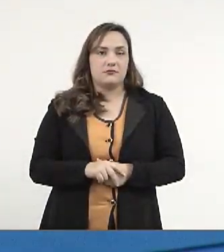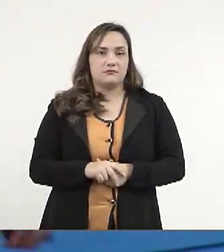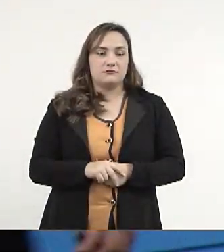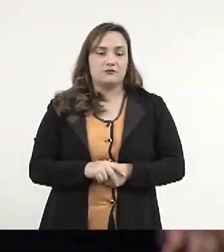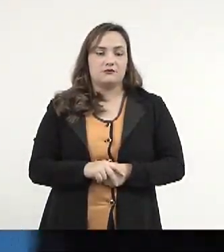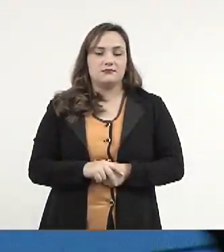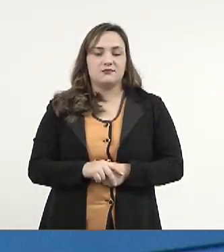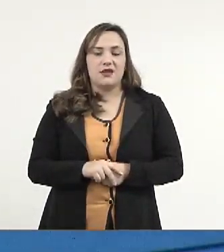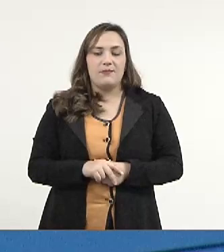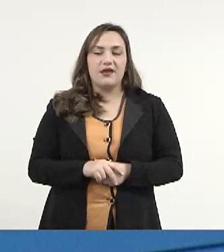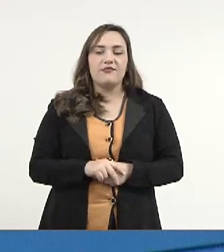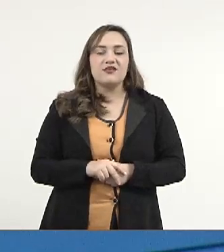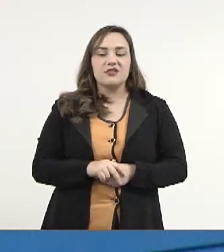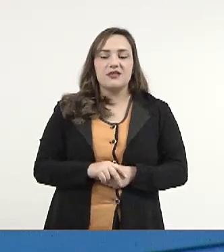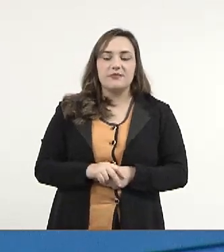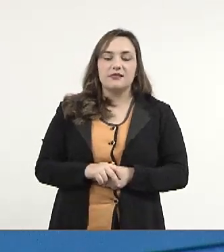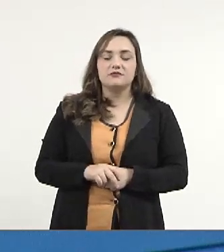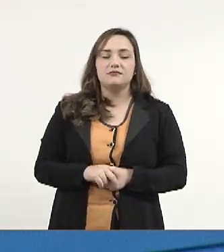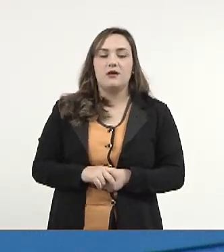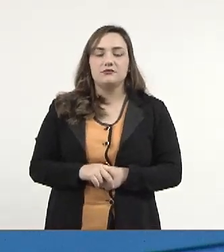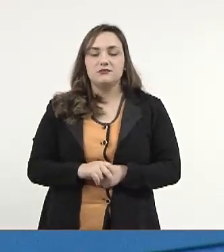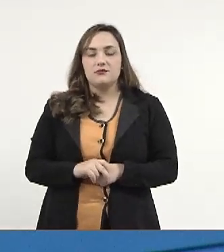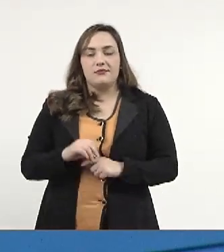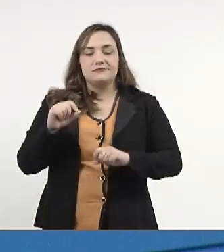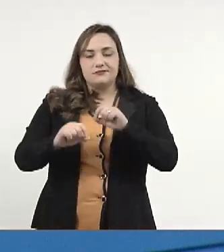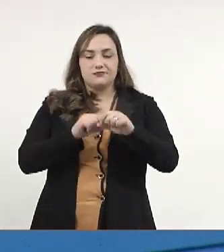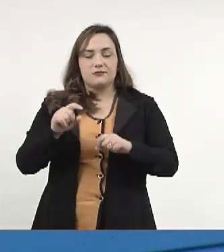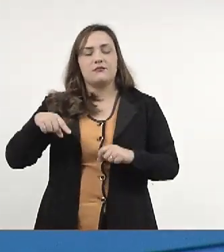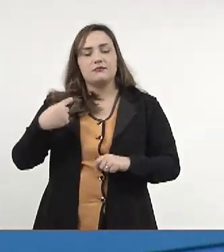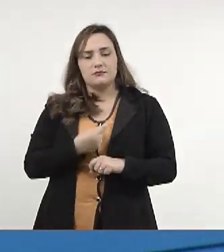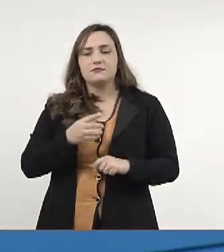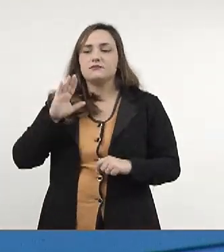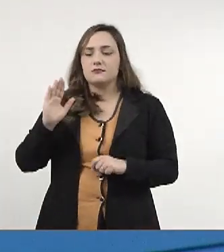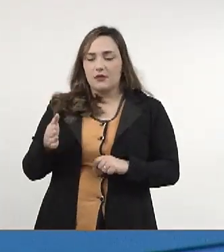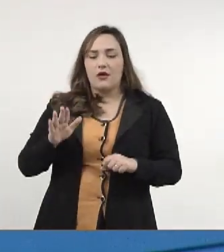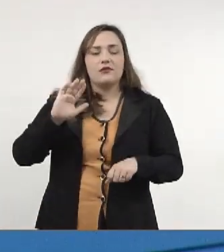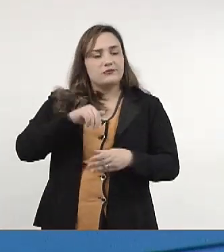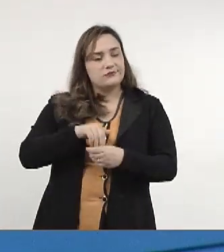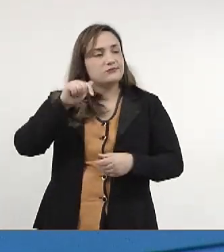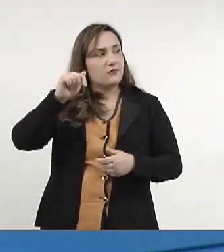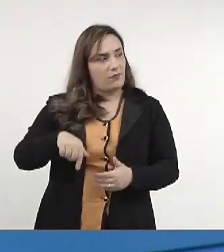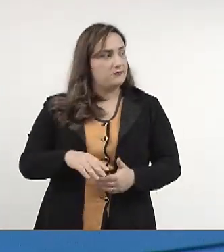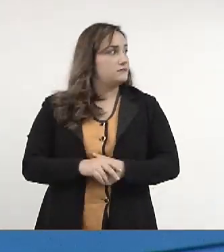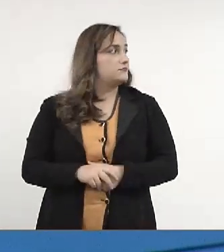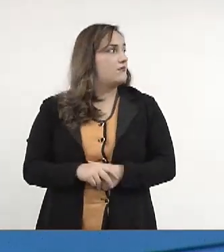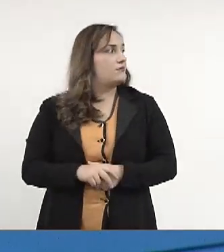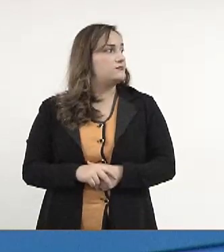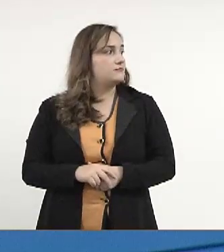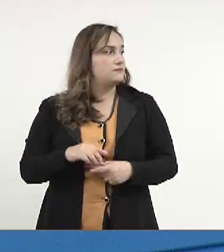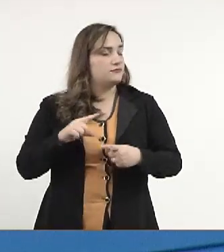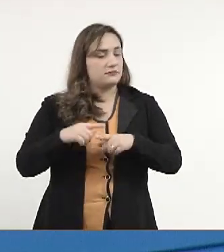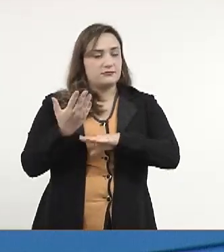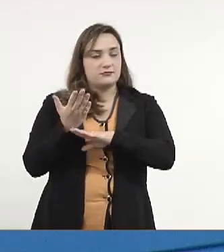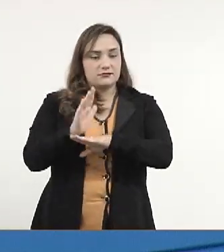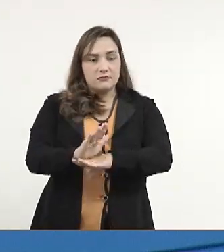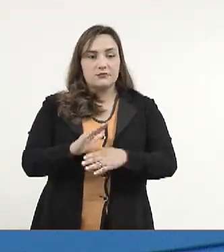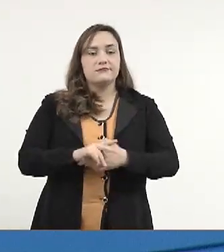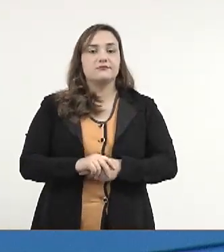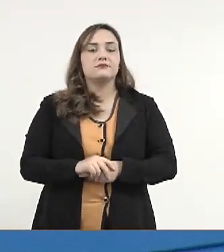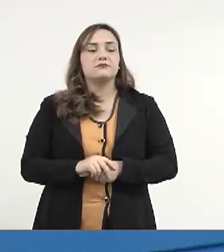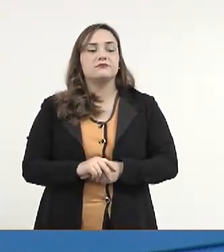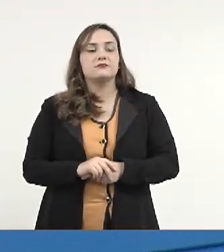palavras do deputado Roberto Hashioka. Nós já votamos aqui nesta casa auxílios,